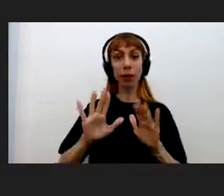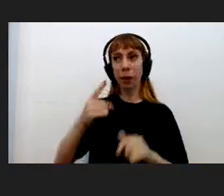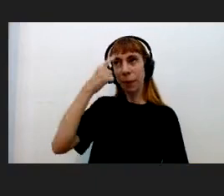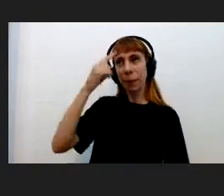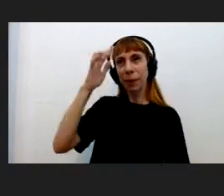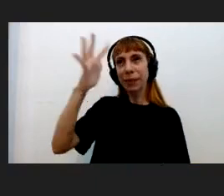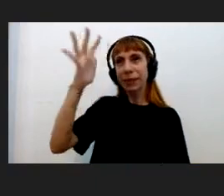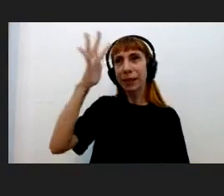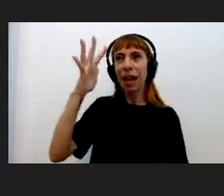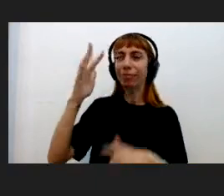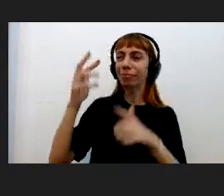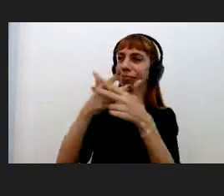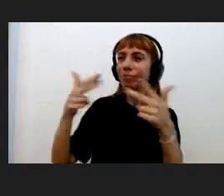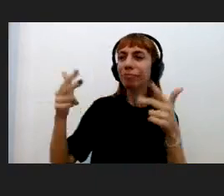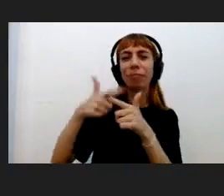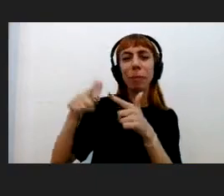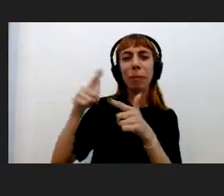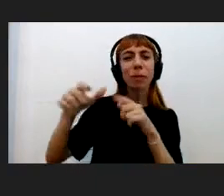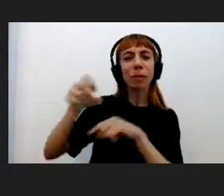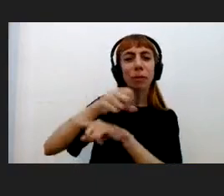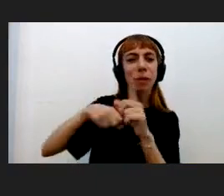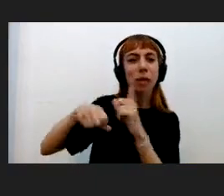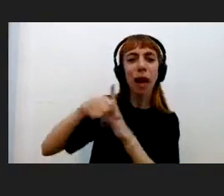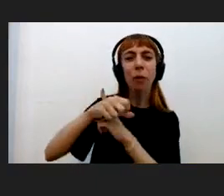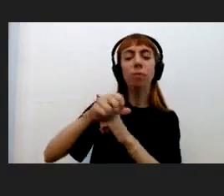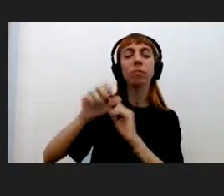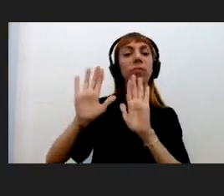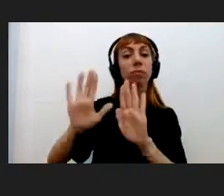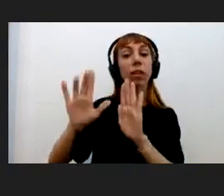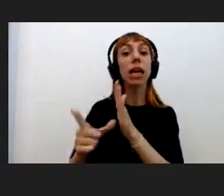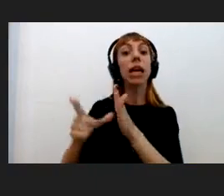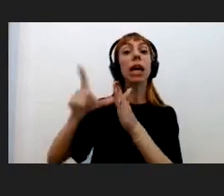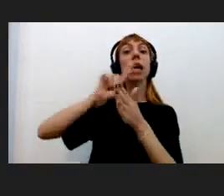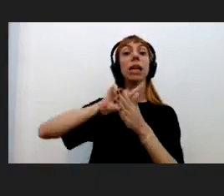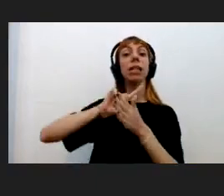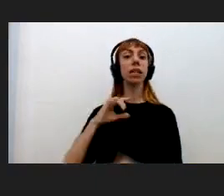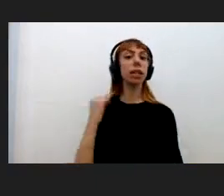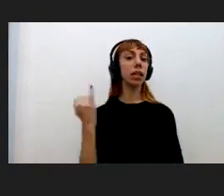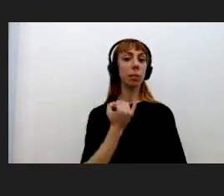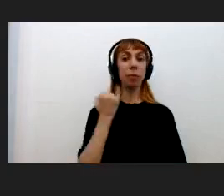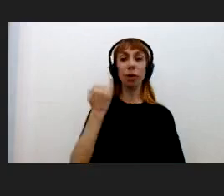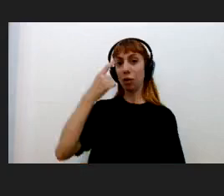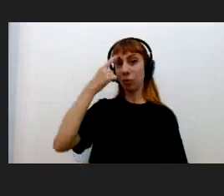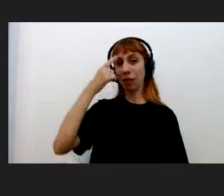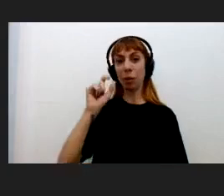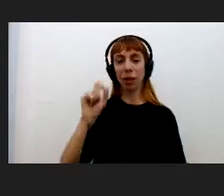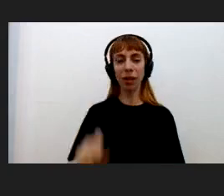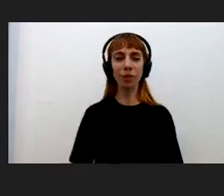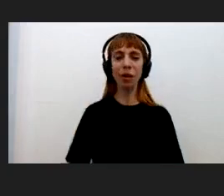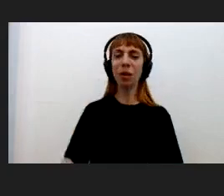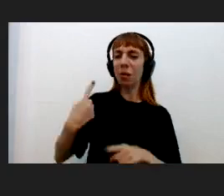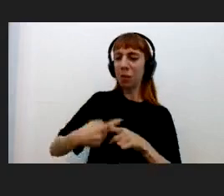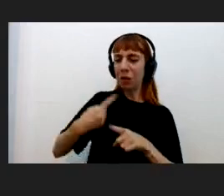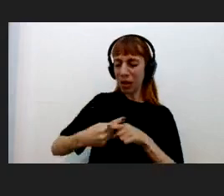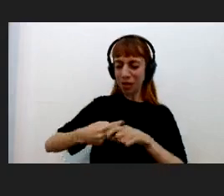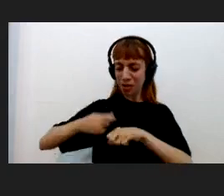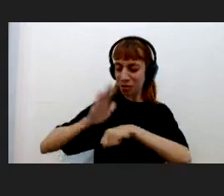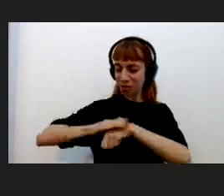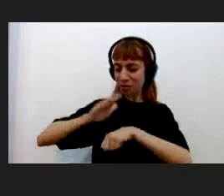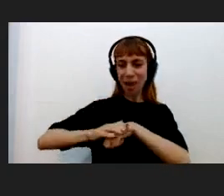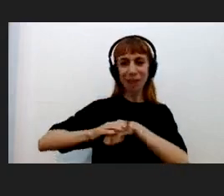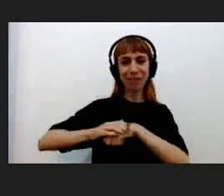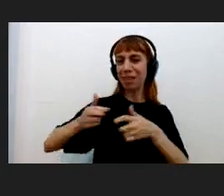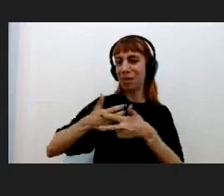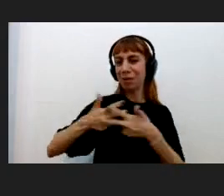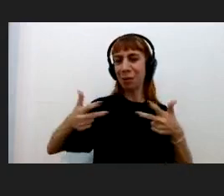gosto de pensar um pouquinho assim, por que a gente faz aquilo que a gente faz? Por que fazemos o que fazemos? É até o título